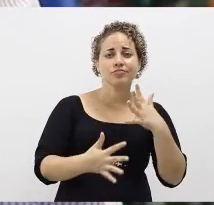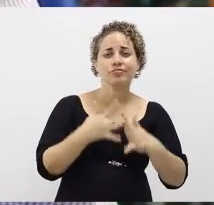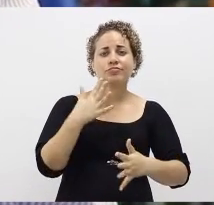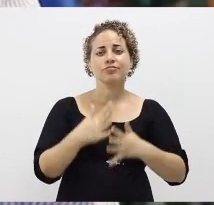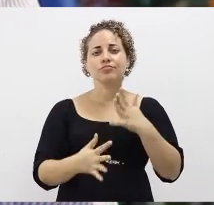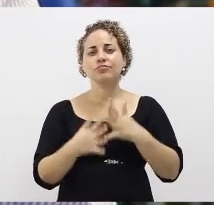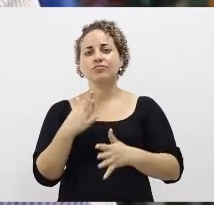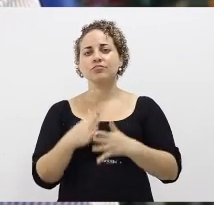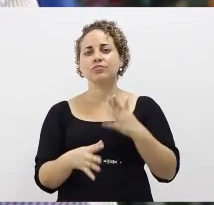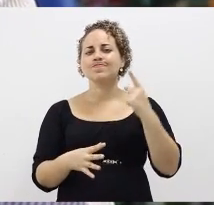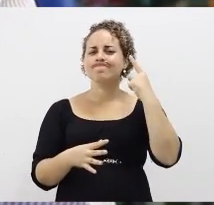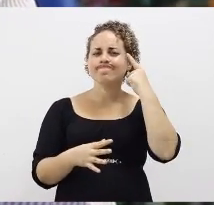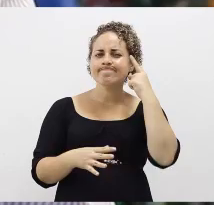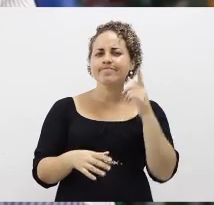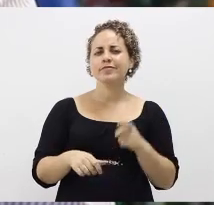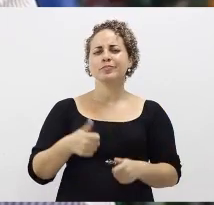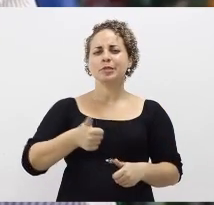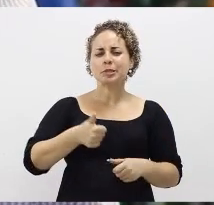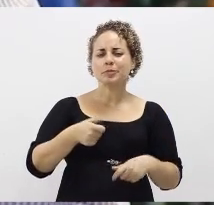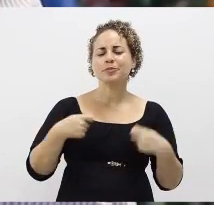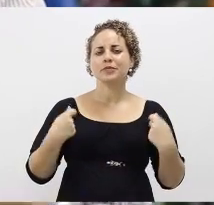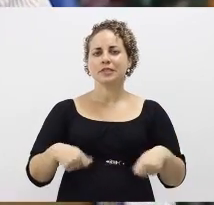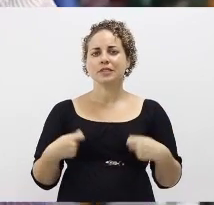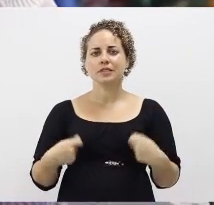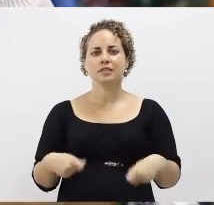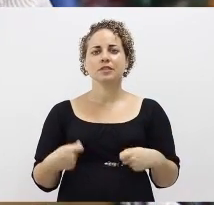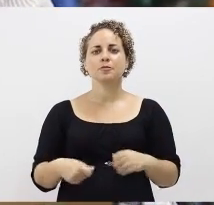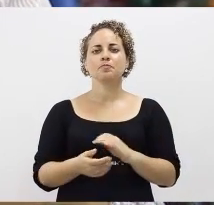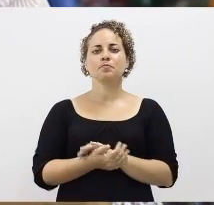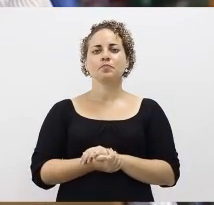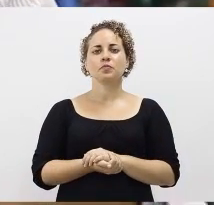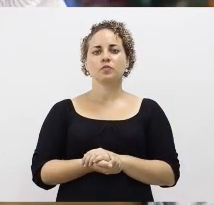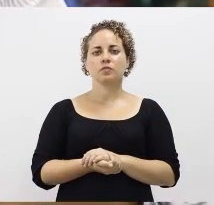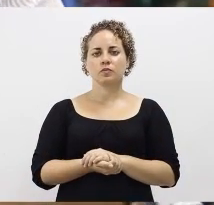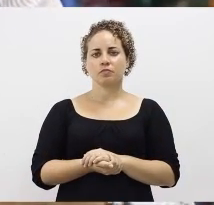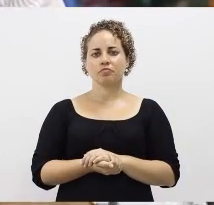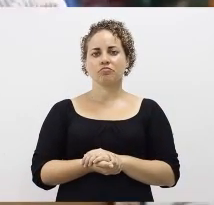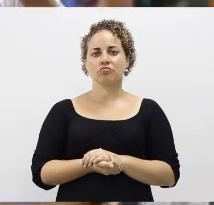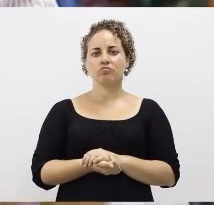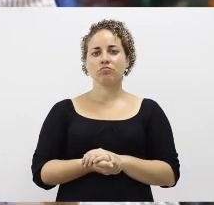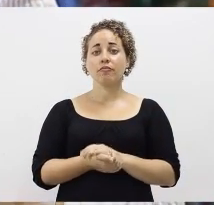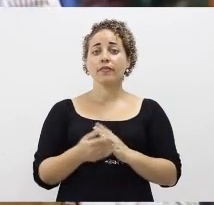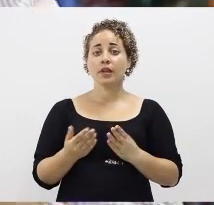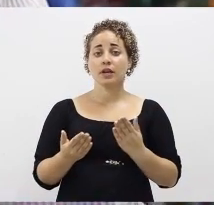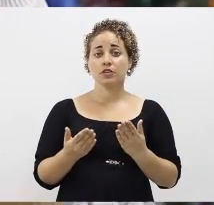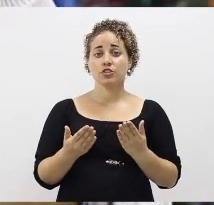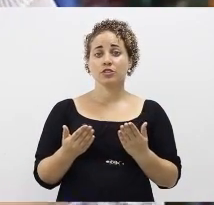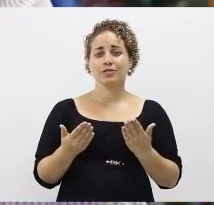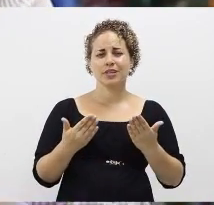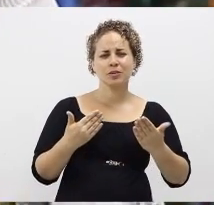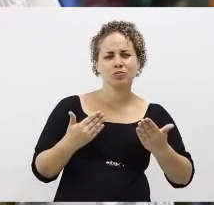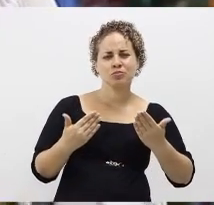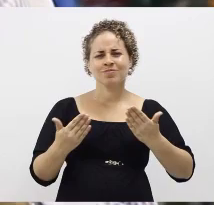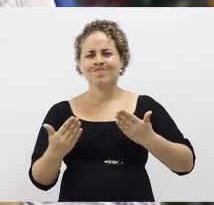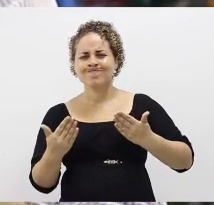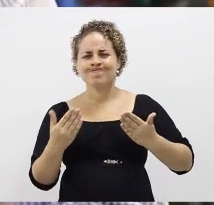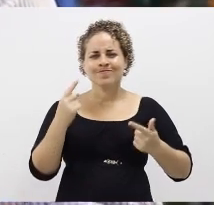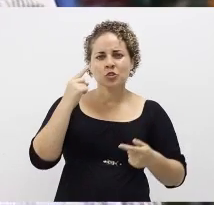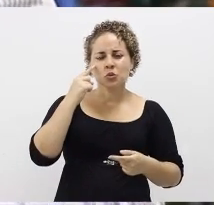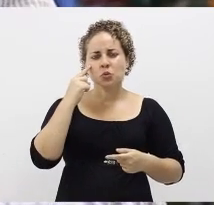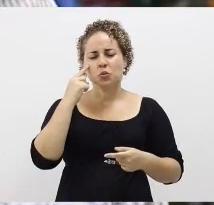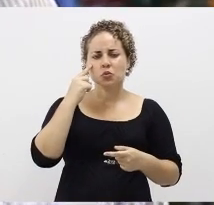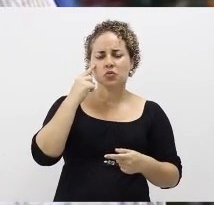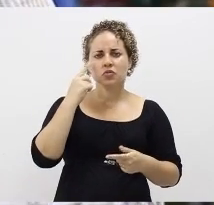complexidade, demandam maior reflexão. Existe um certo grau de ambiguidade, nós não